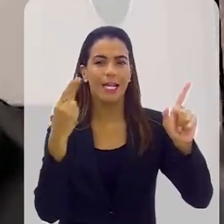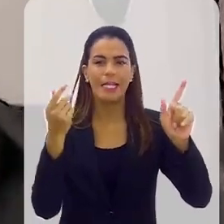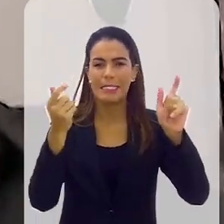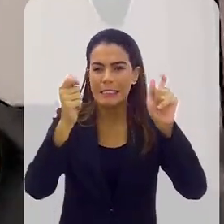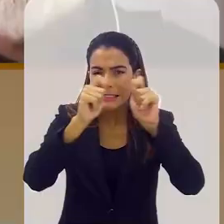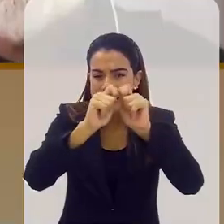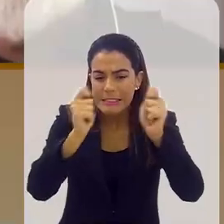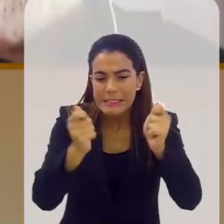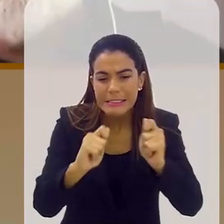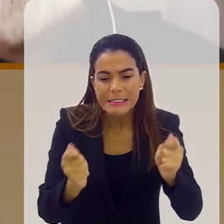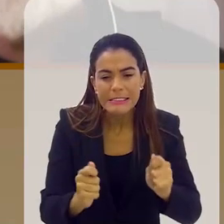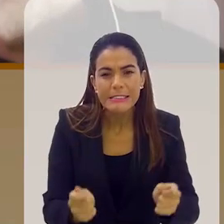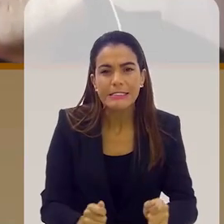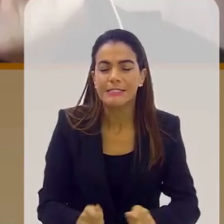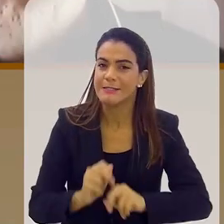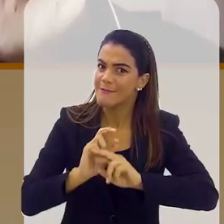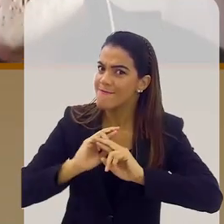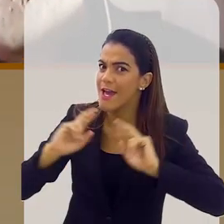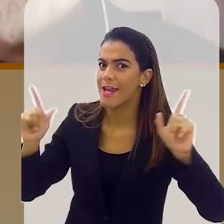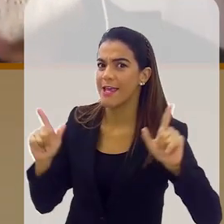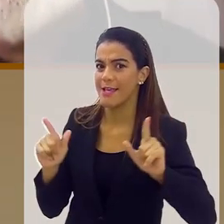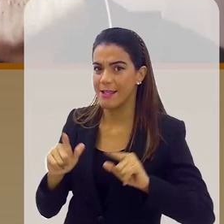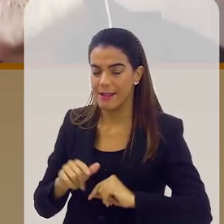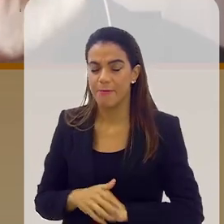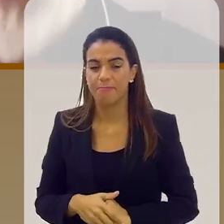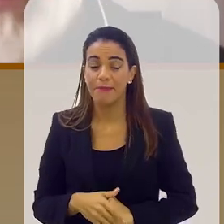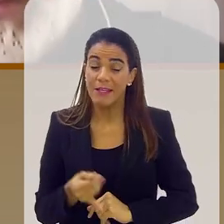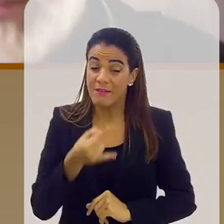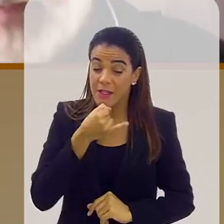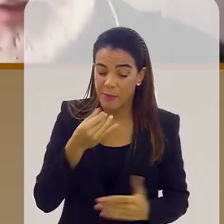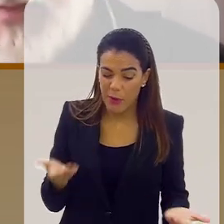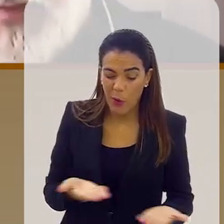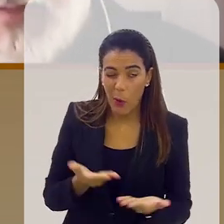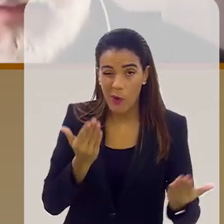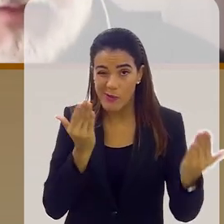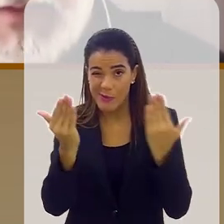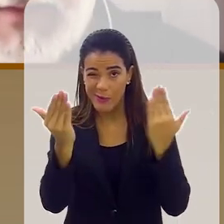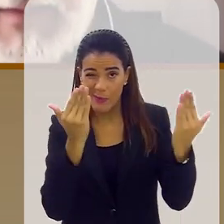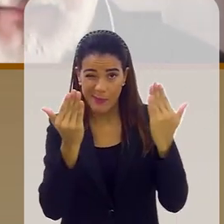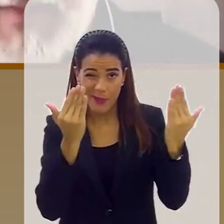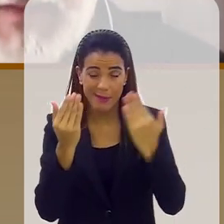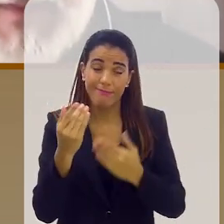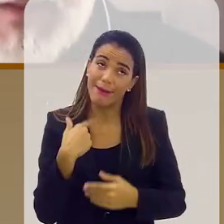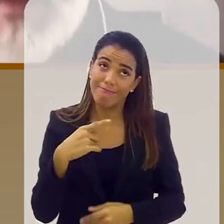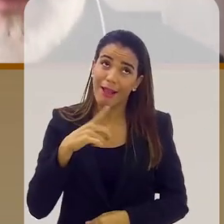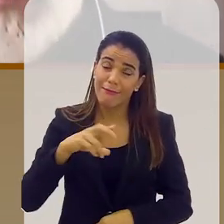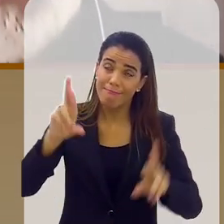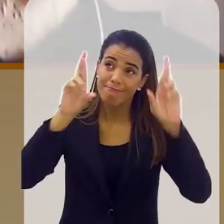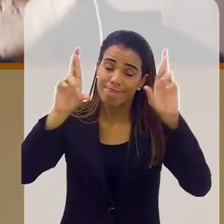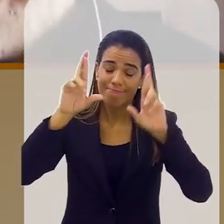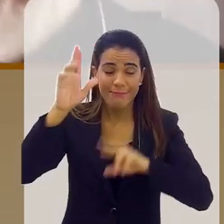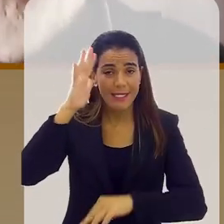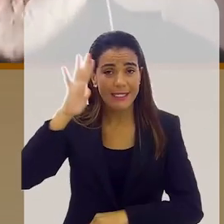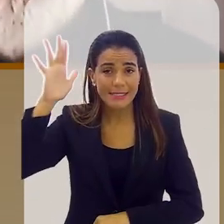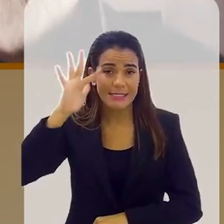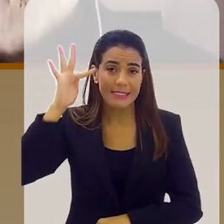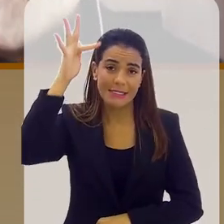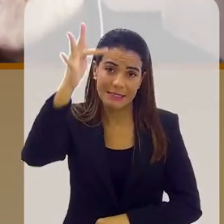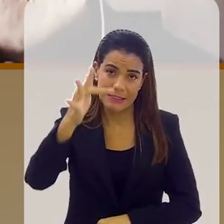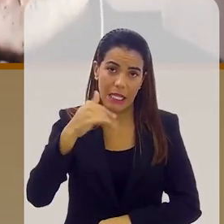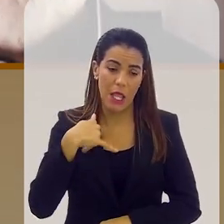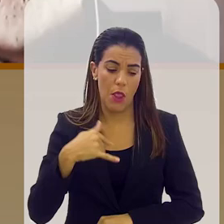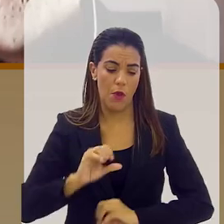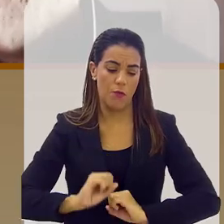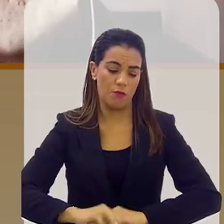moldou uma geração toda, mas bem diferente, né? Do que infelizmente é hoje, mas eu acho que sempre há esperança. E eu fui criado